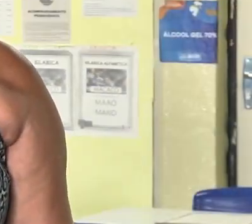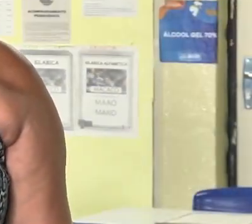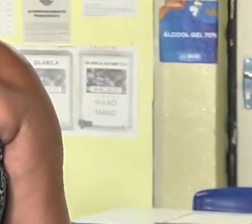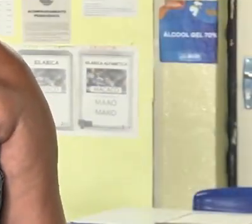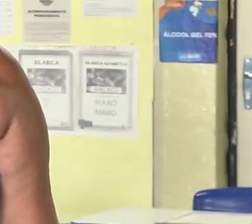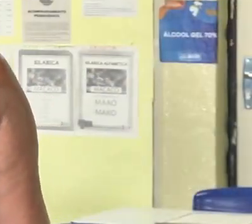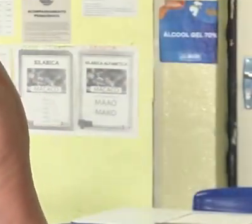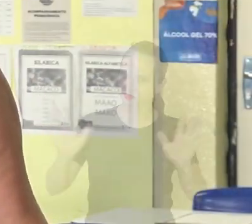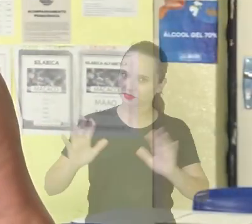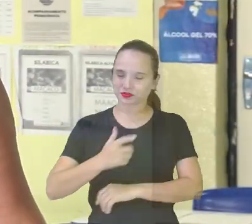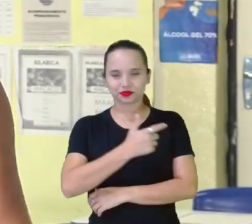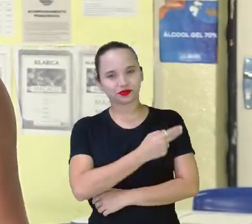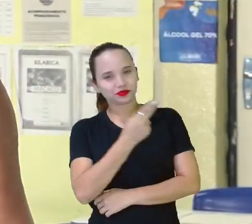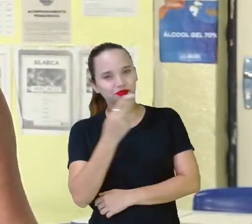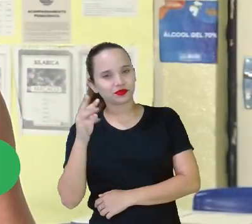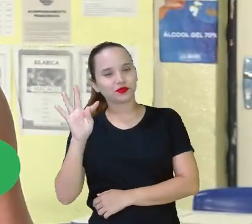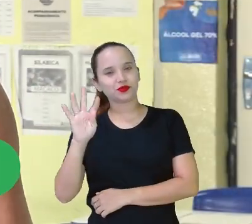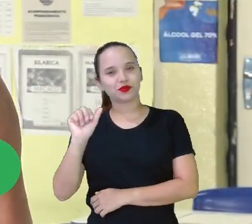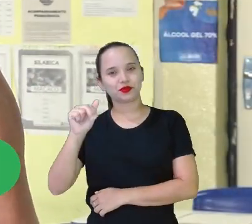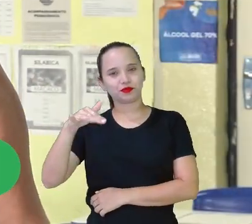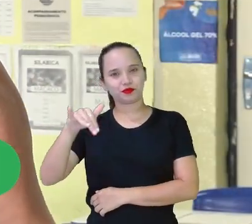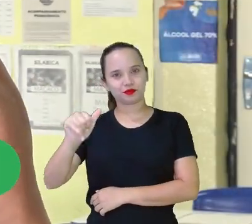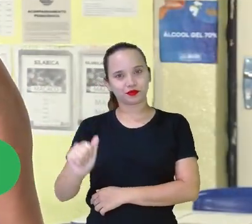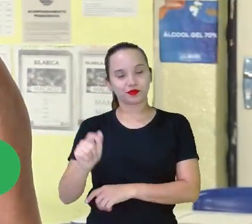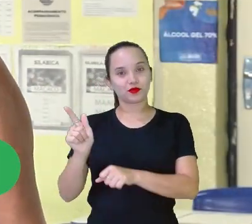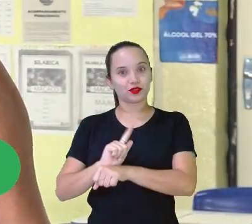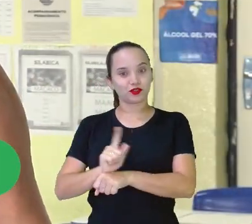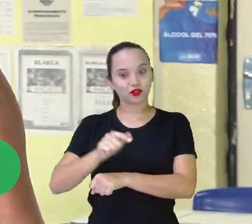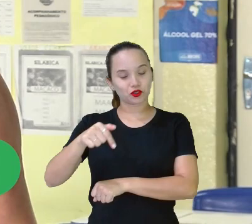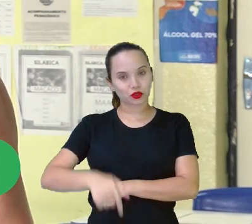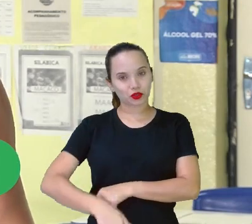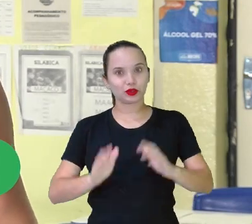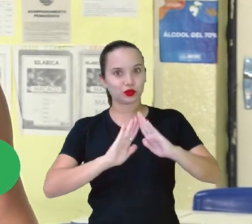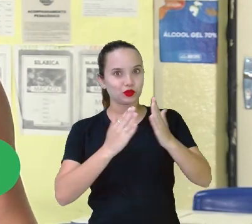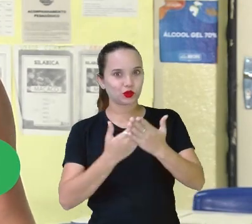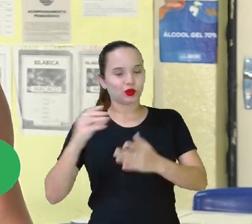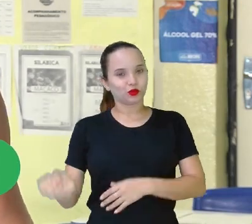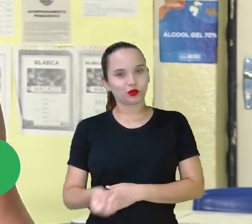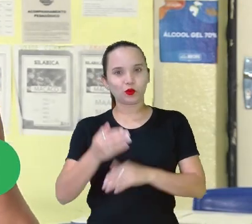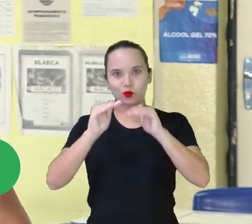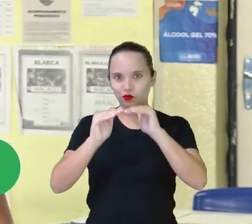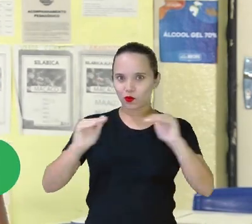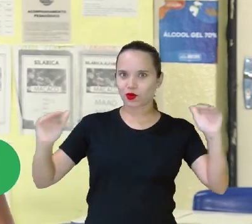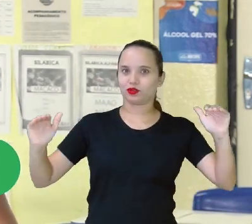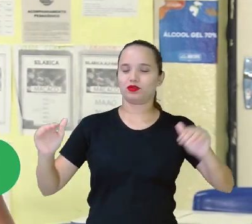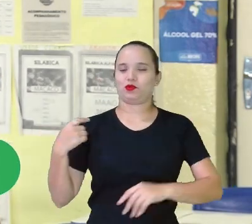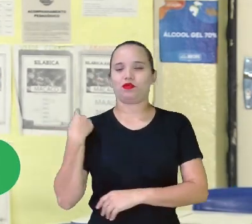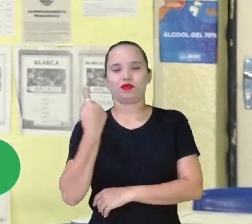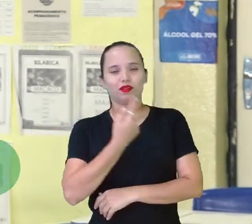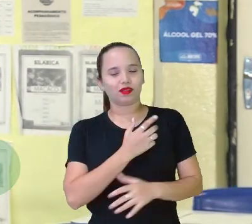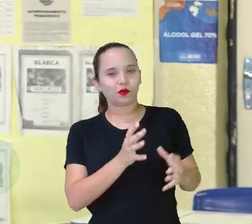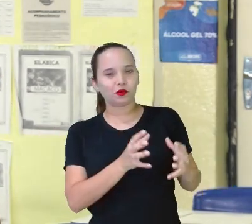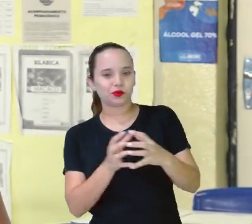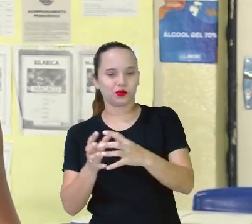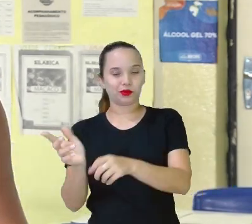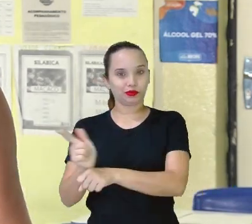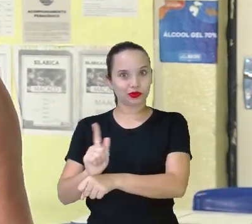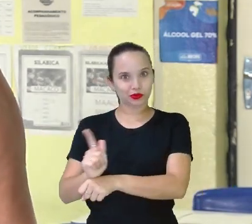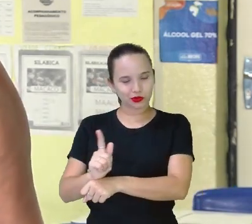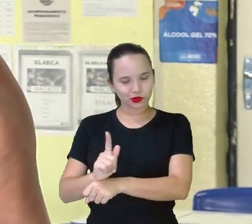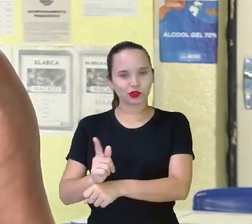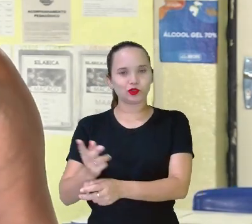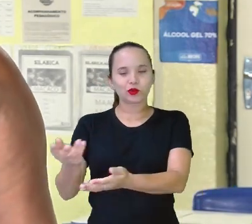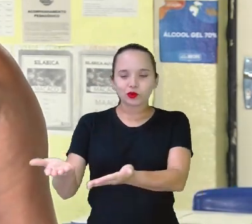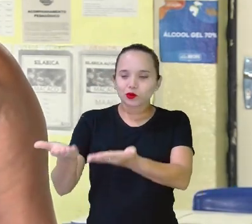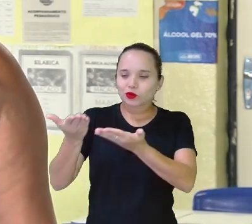Olá, eu sou Tânia Lima, gestora da Escola Novo Horizonte. Nós, do Trio Gestor, convidamos o